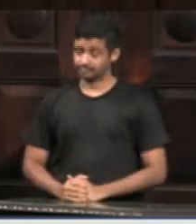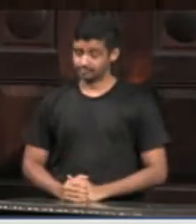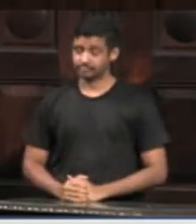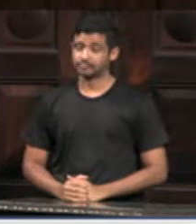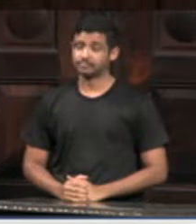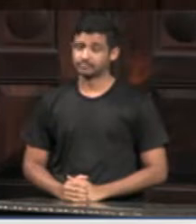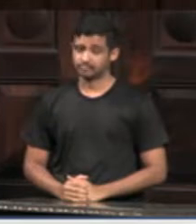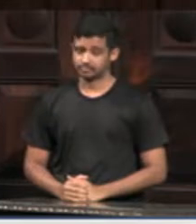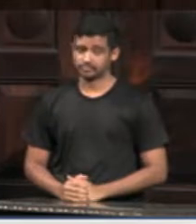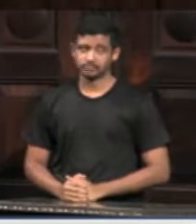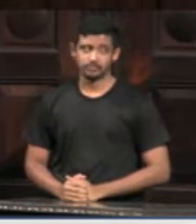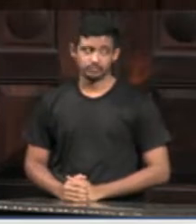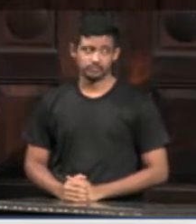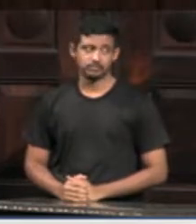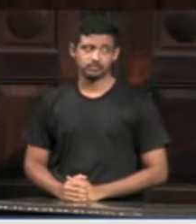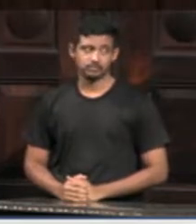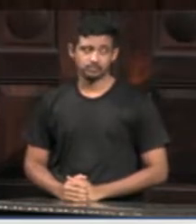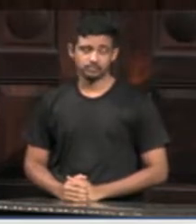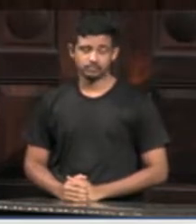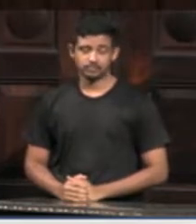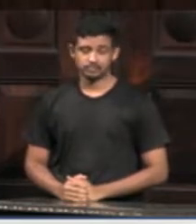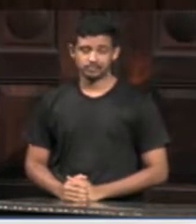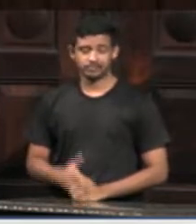sido sui generis,